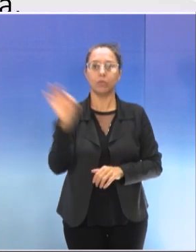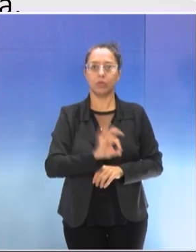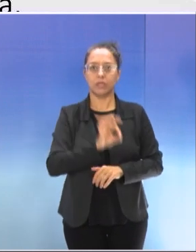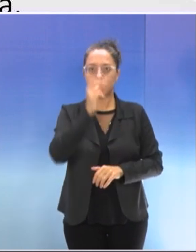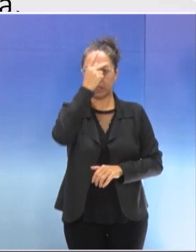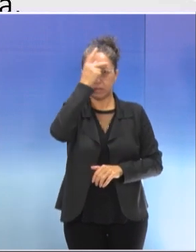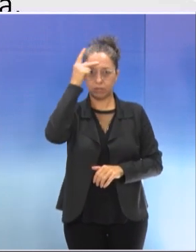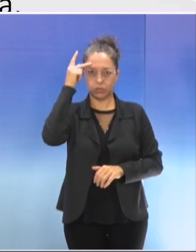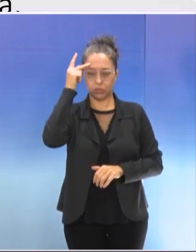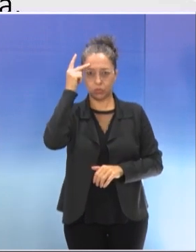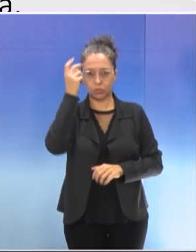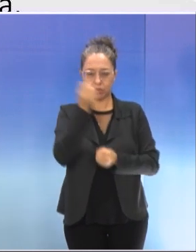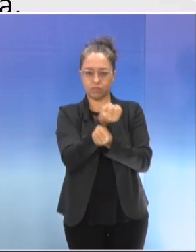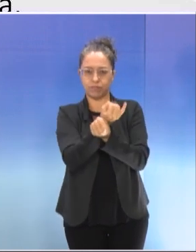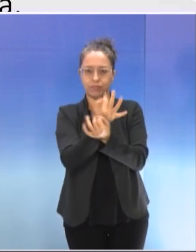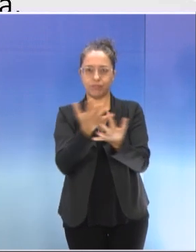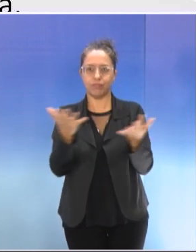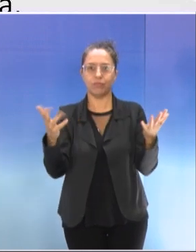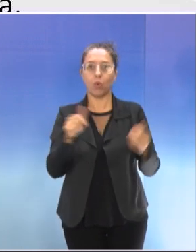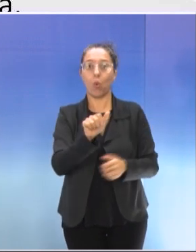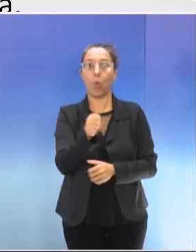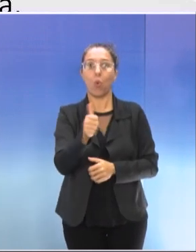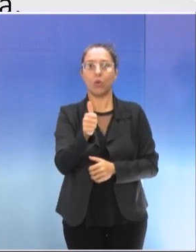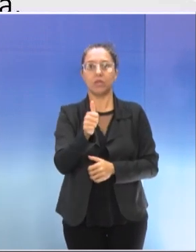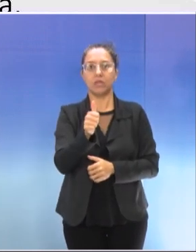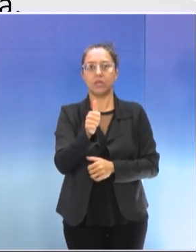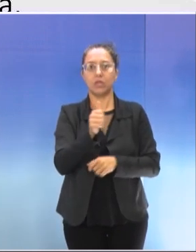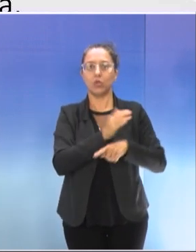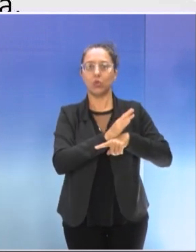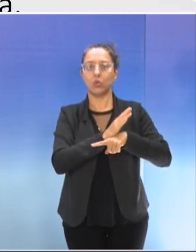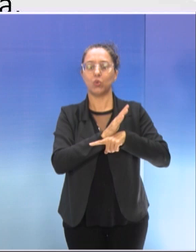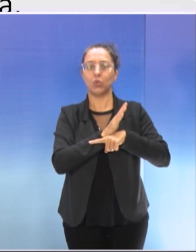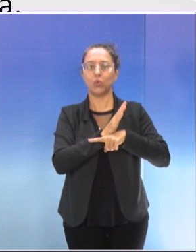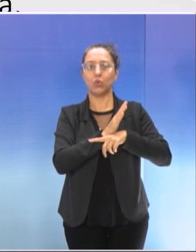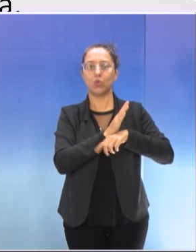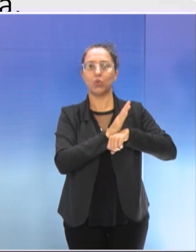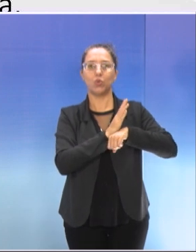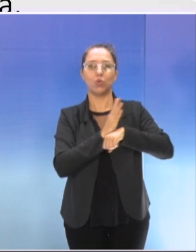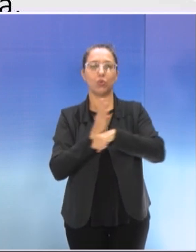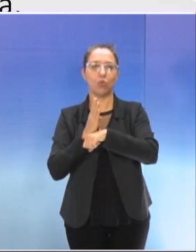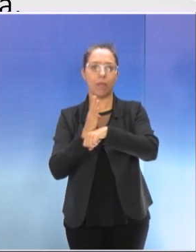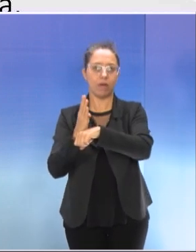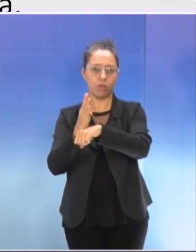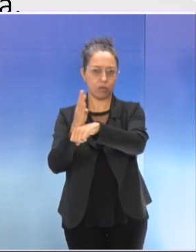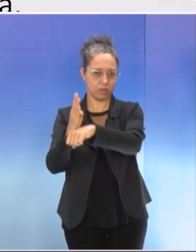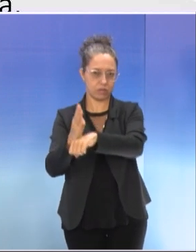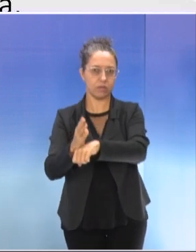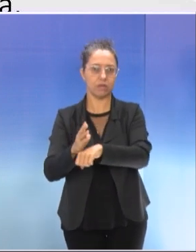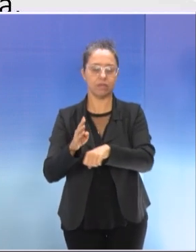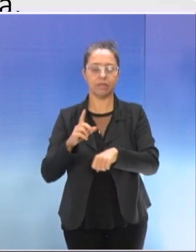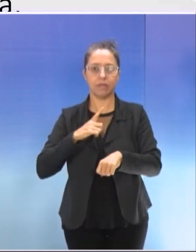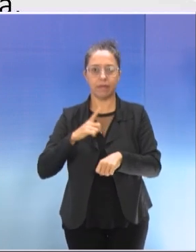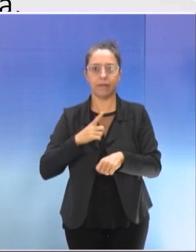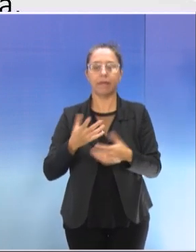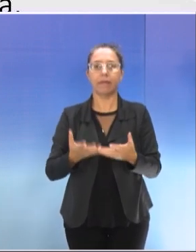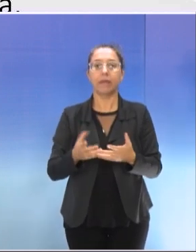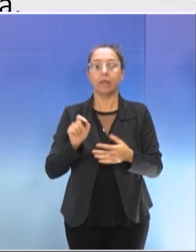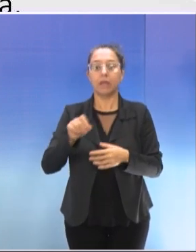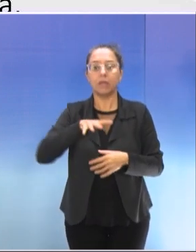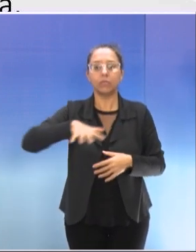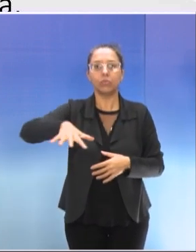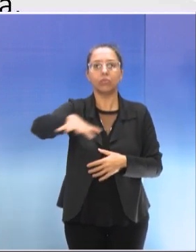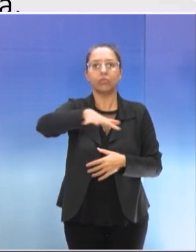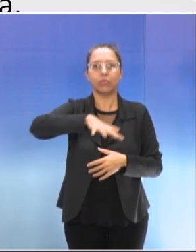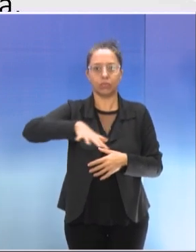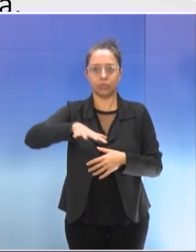indivíduos de 11 espécies de tubarões do Atlântico Norte, causado pelo excesso de pesca, fez com que a população